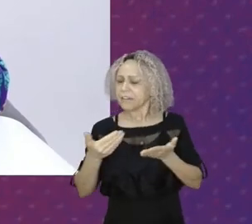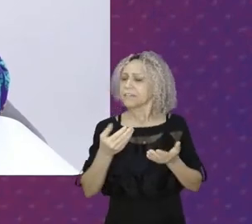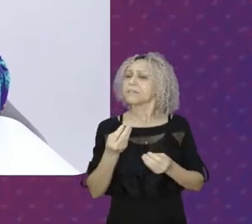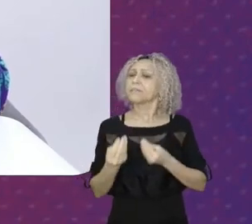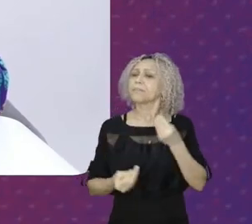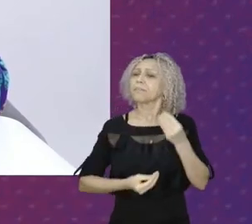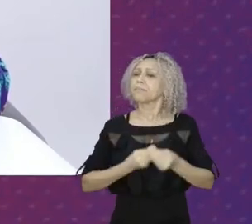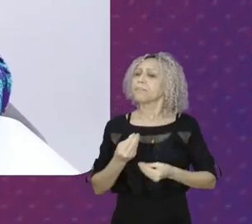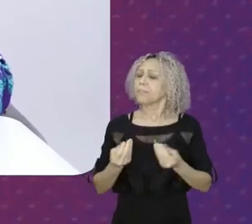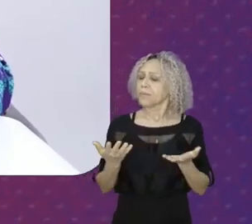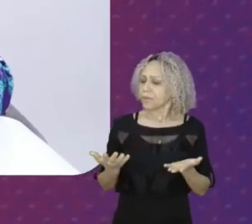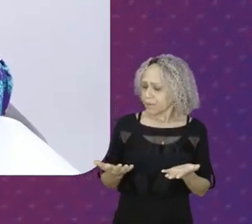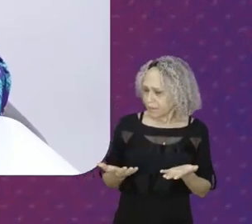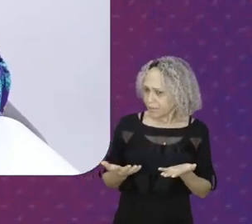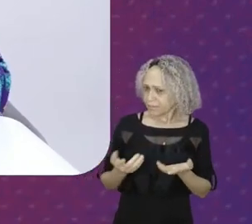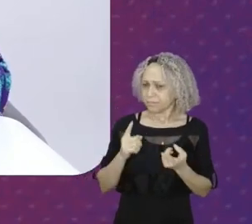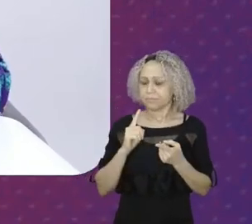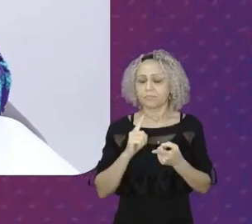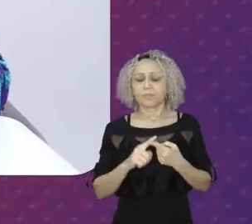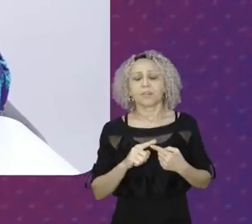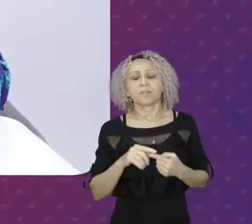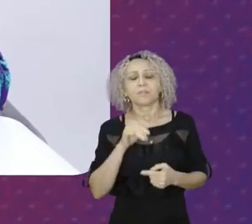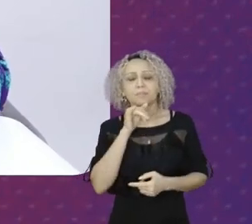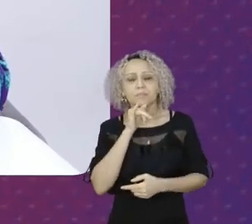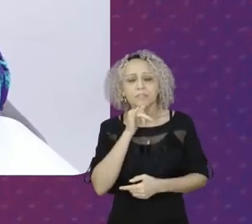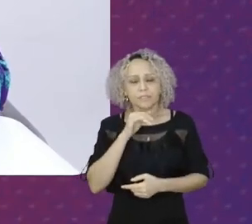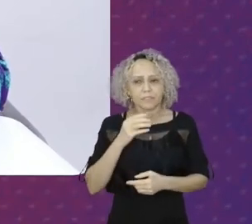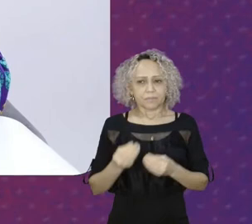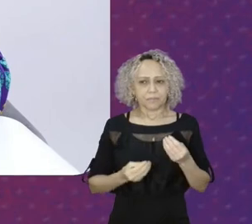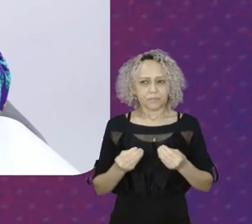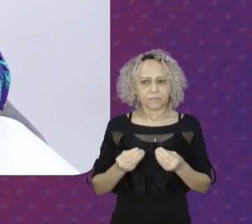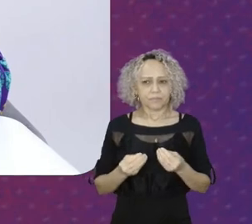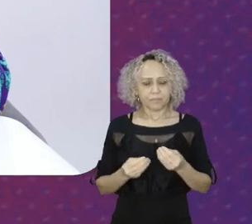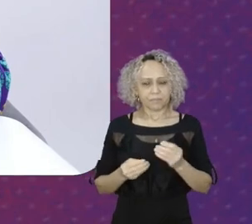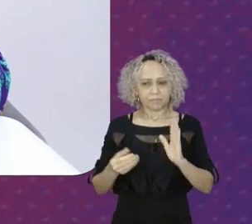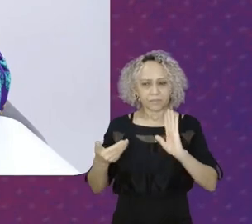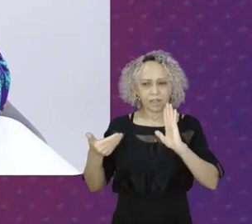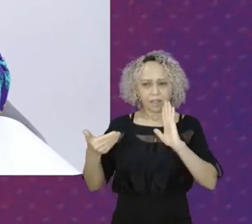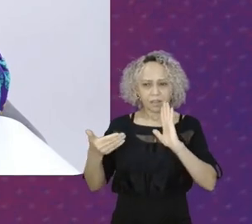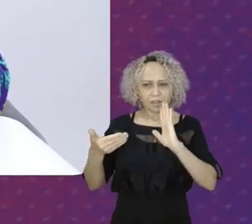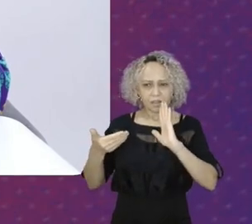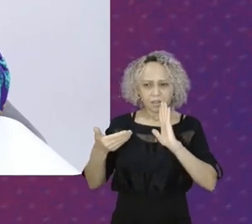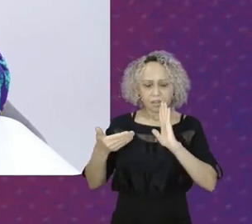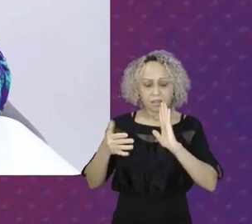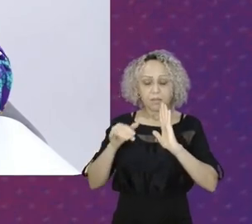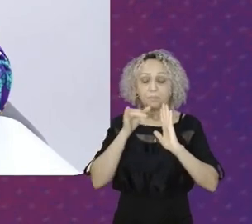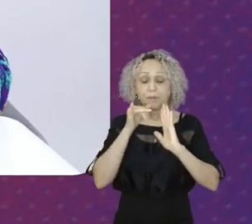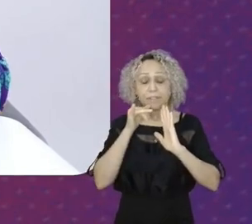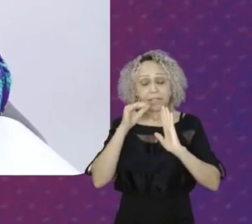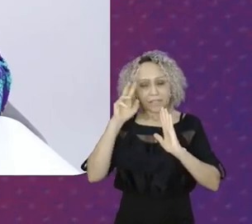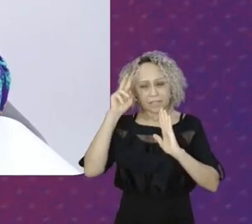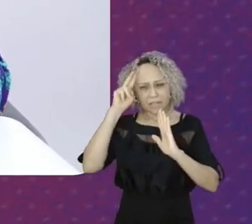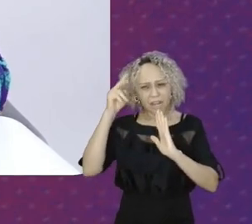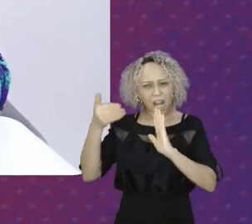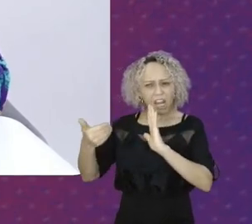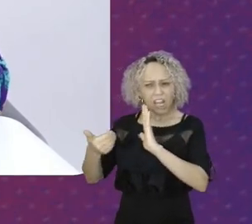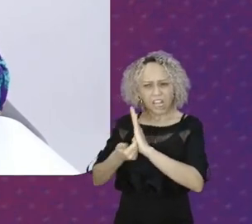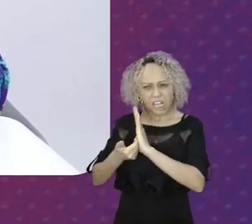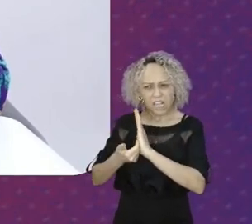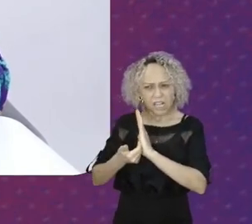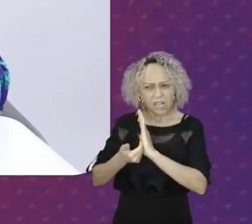ficam em função da tentativa que na Câmara de cassar o mandato das parlamentares, de